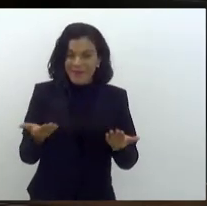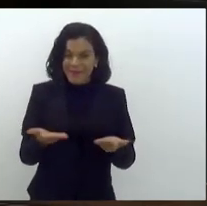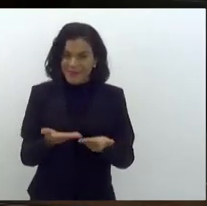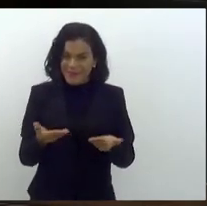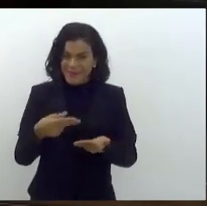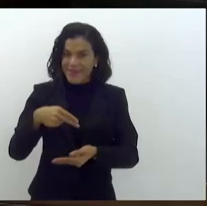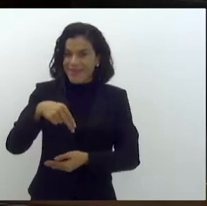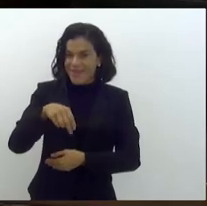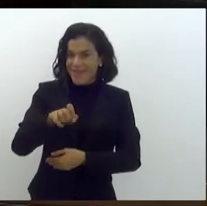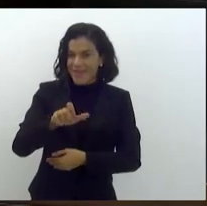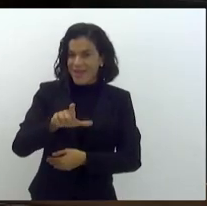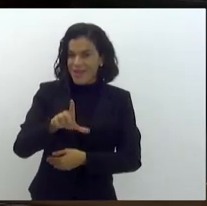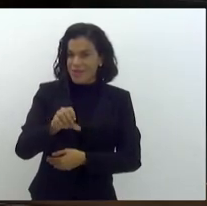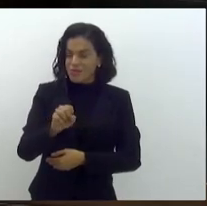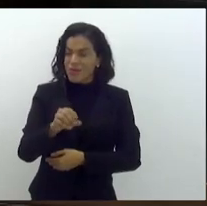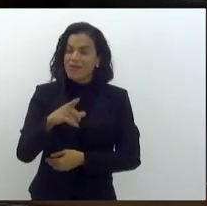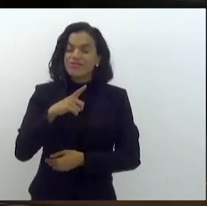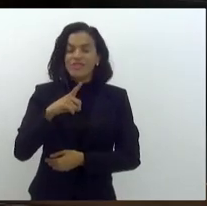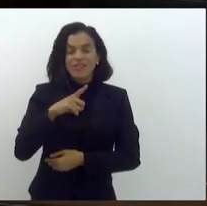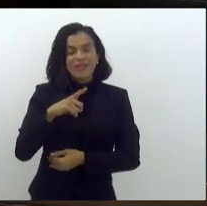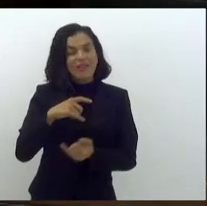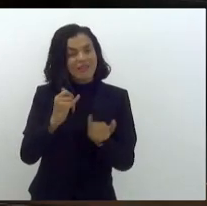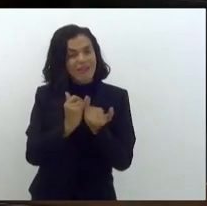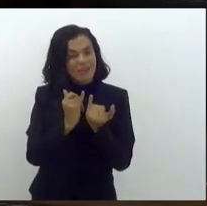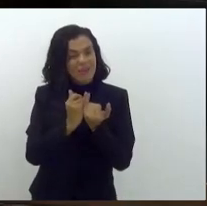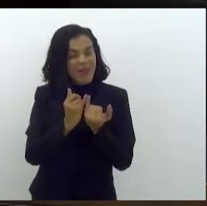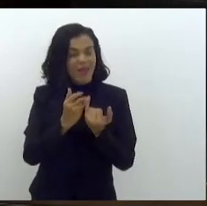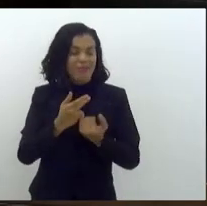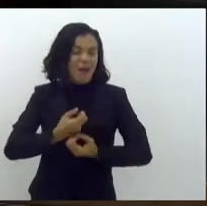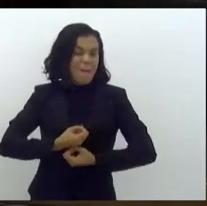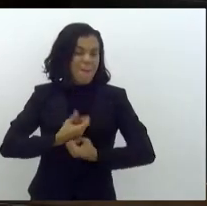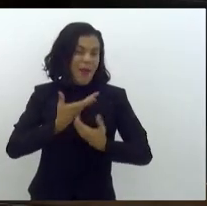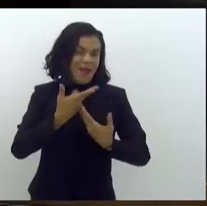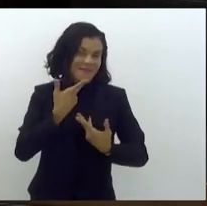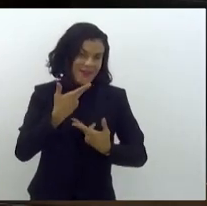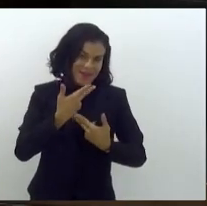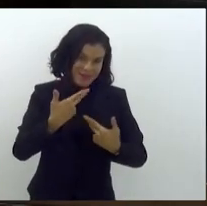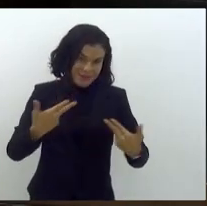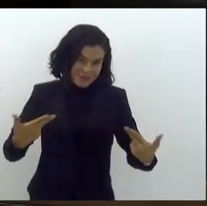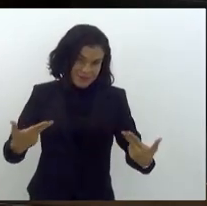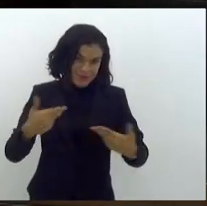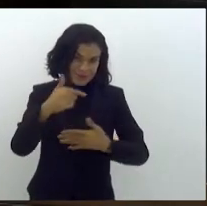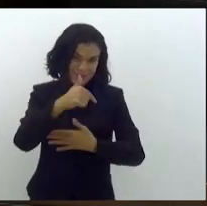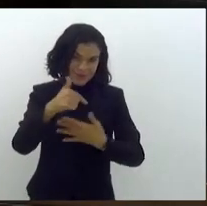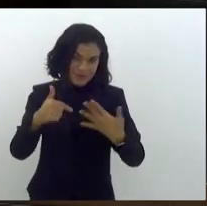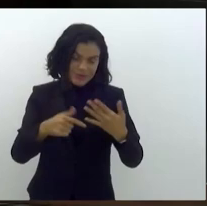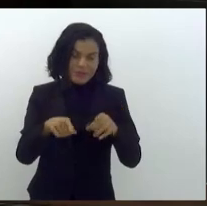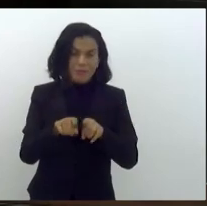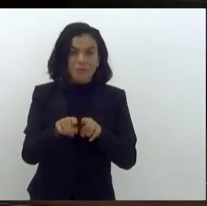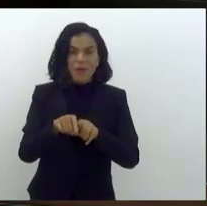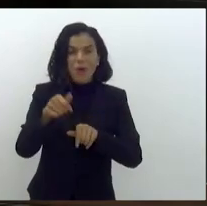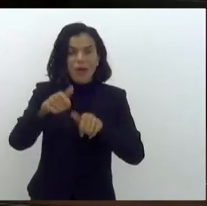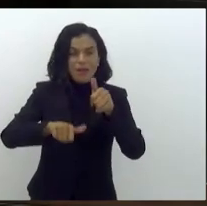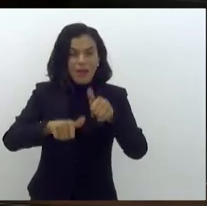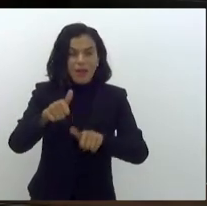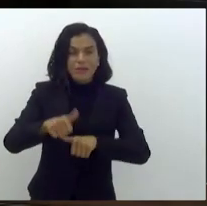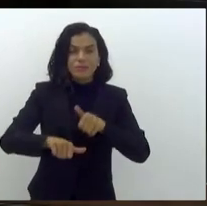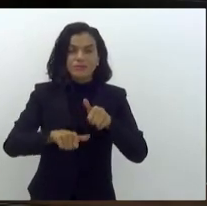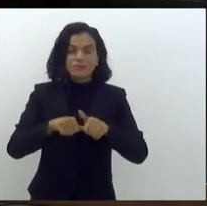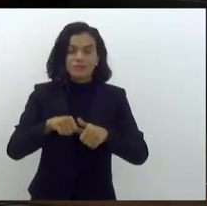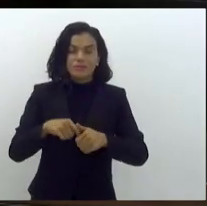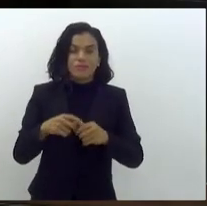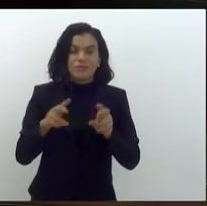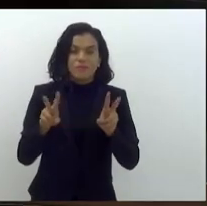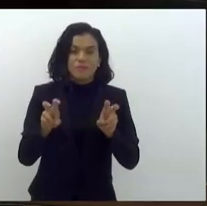Nelson tem uma liberdade maior para falar algumas coisas fazer análise sobretudo Nesse contexto em que há uma proposta importante